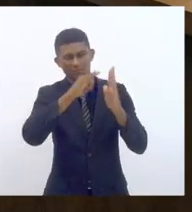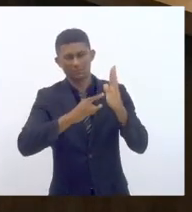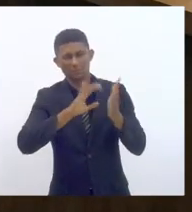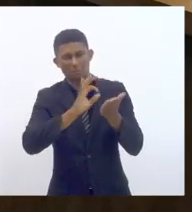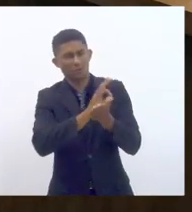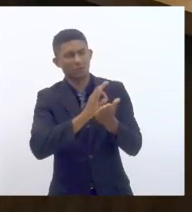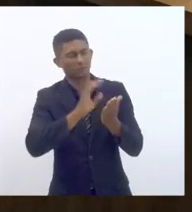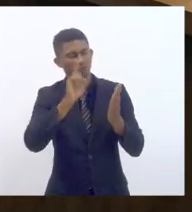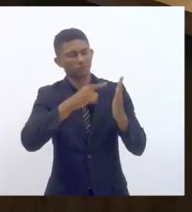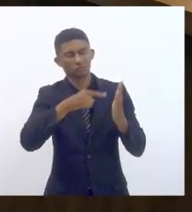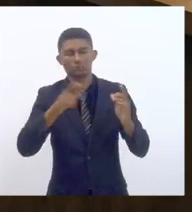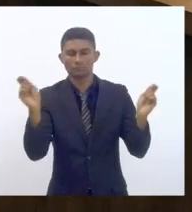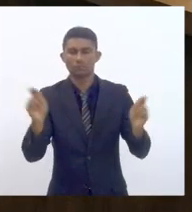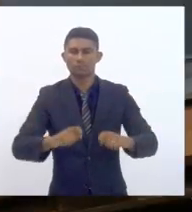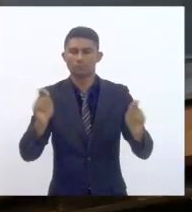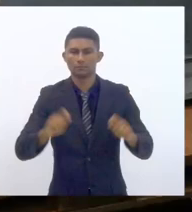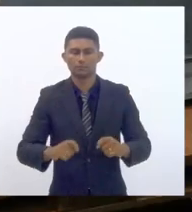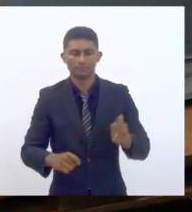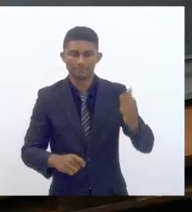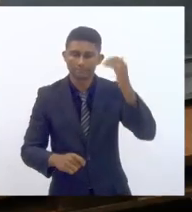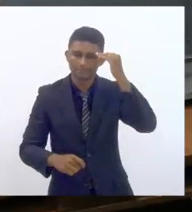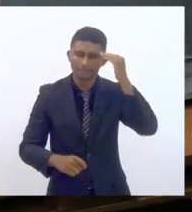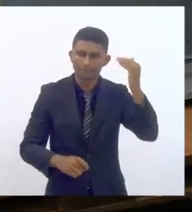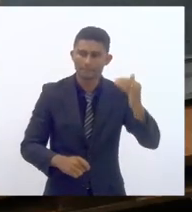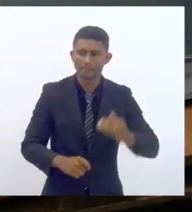dos seus contratos. Muito obrigado, presidente.